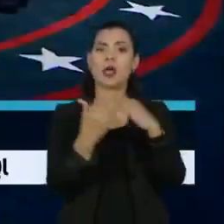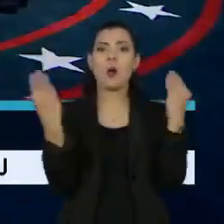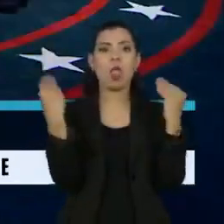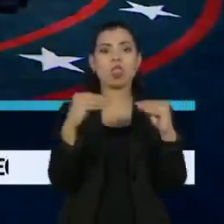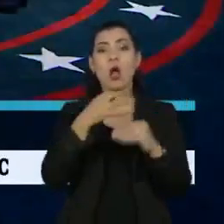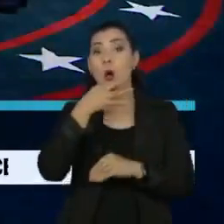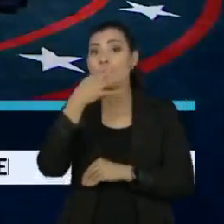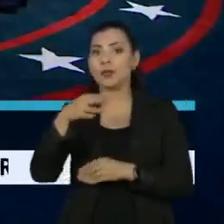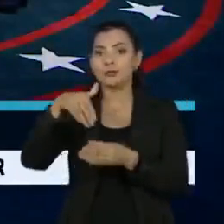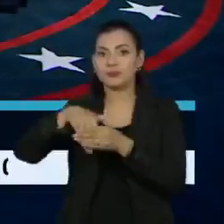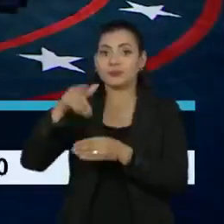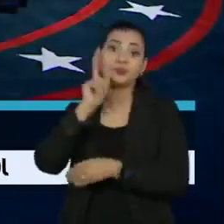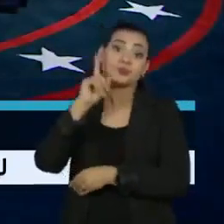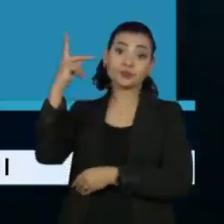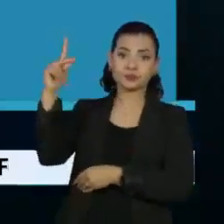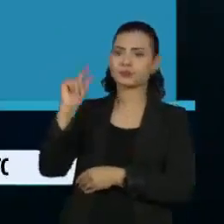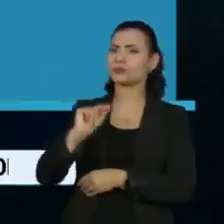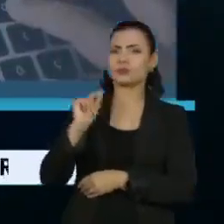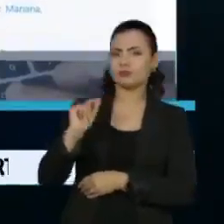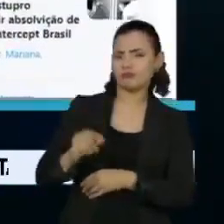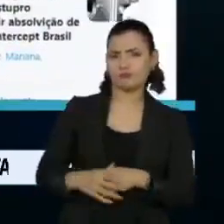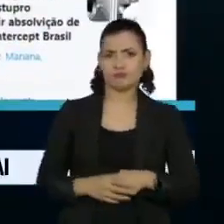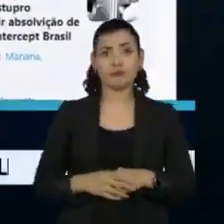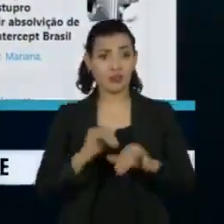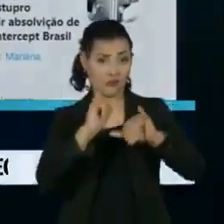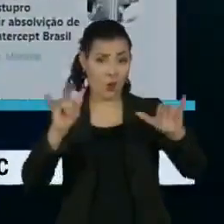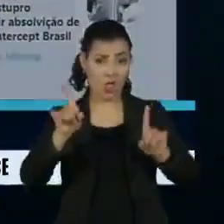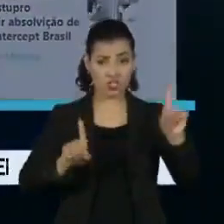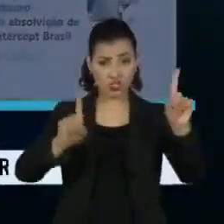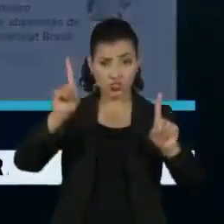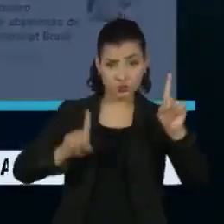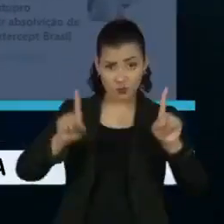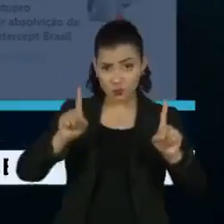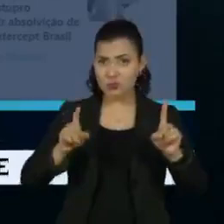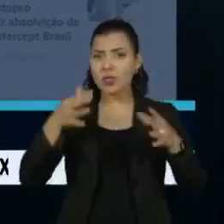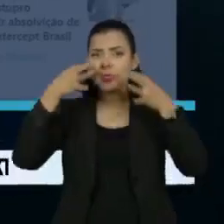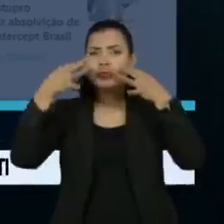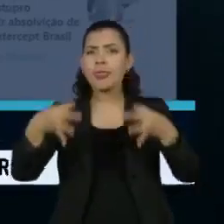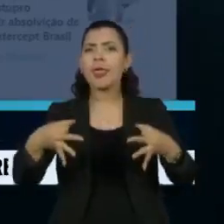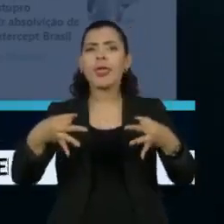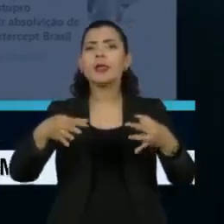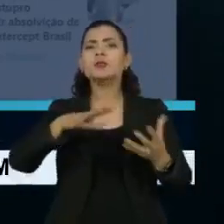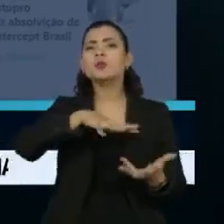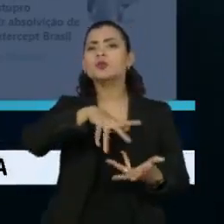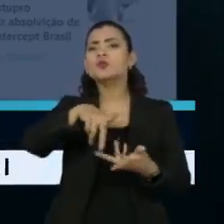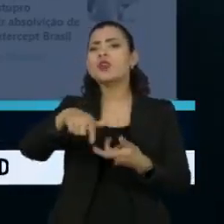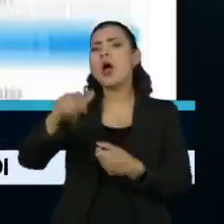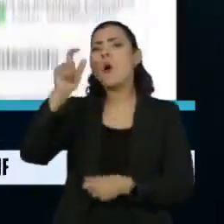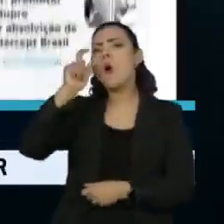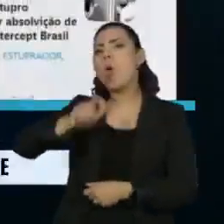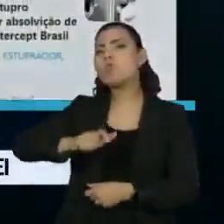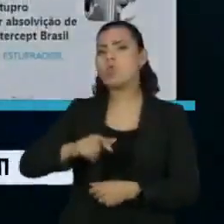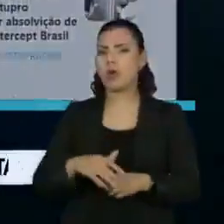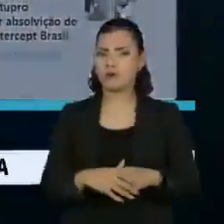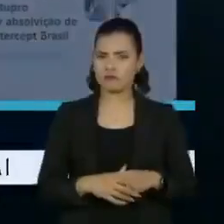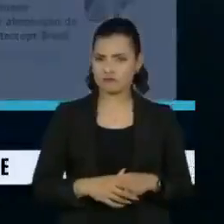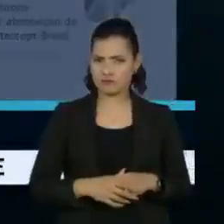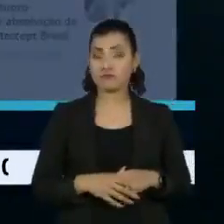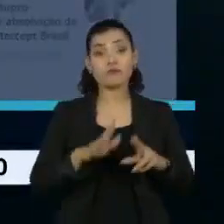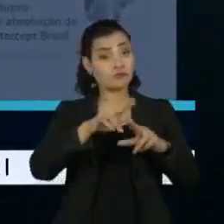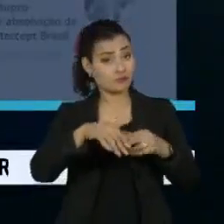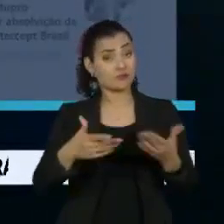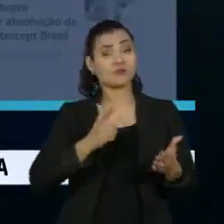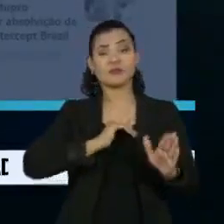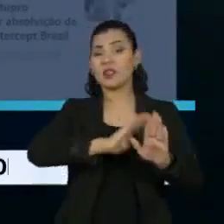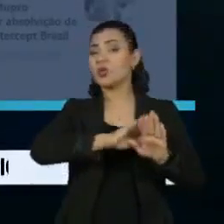para comentar a eleição nos Estados Unidos. Disse que a disputa desperta interesses globais. Até por isso, escreveu, há sempre uma